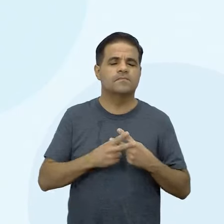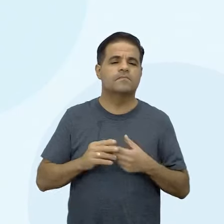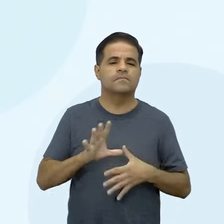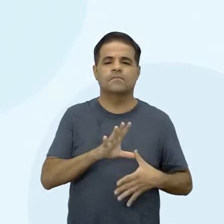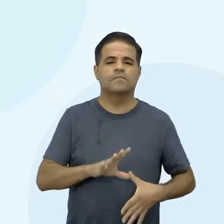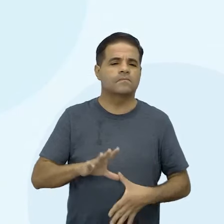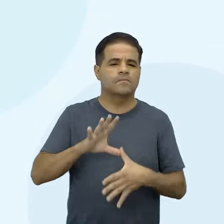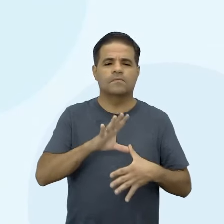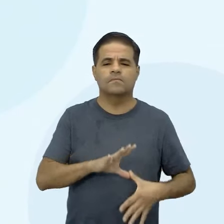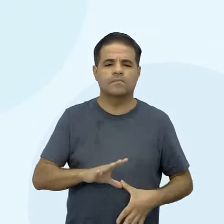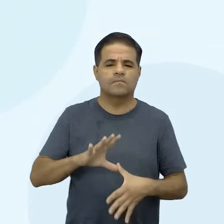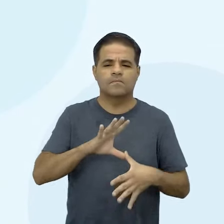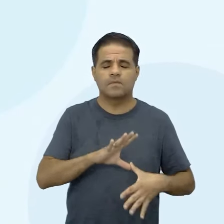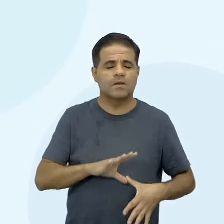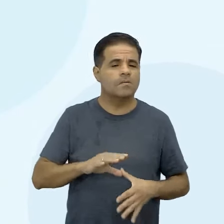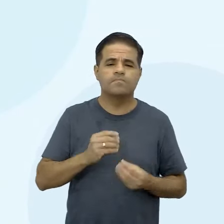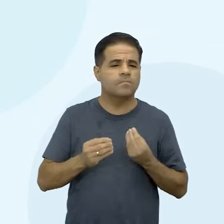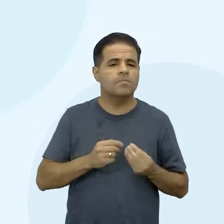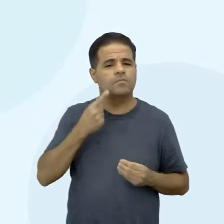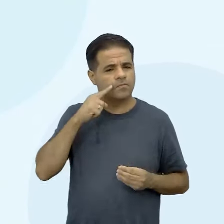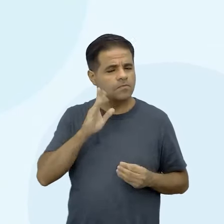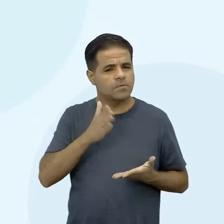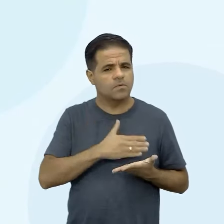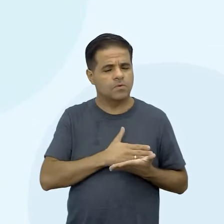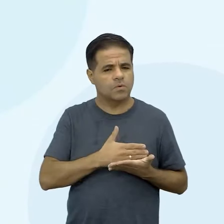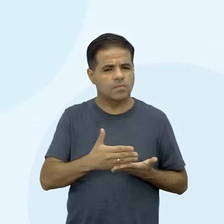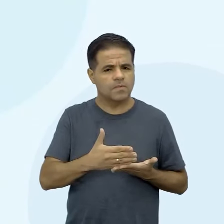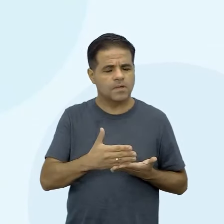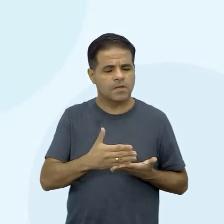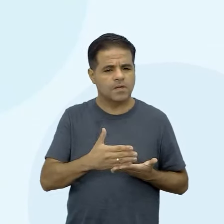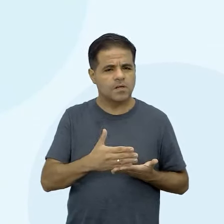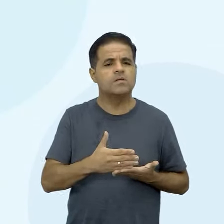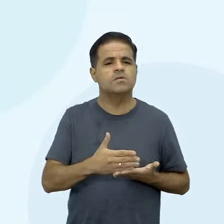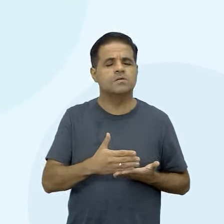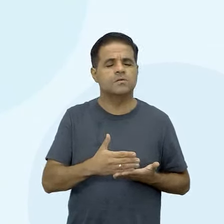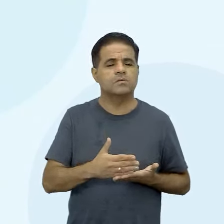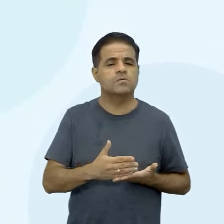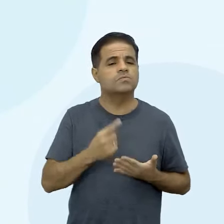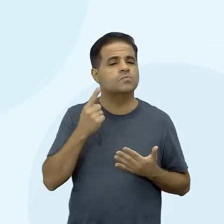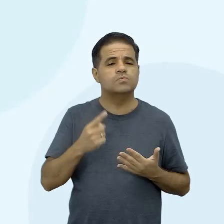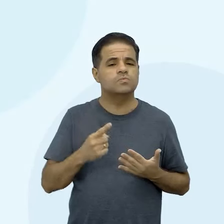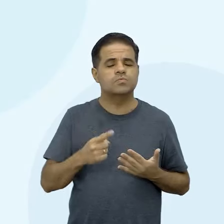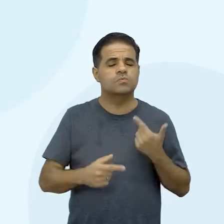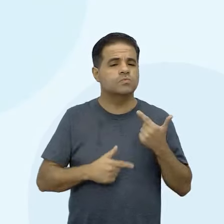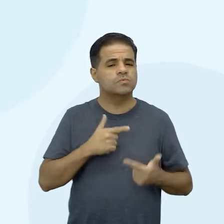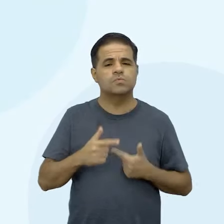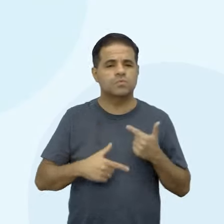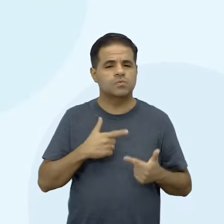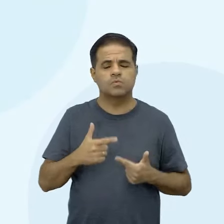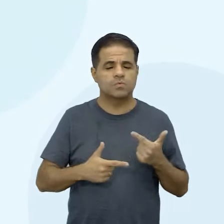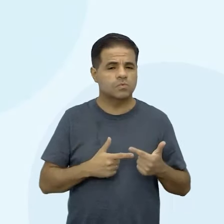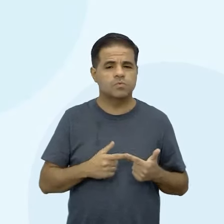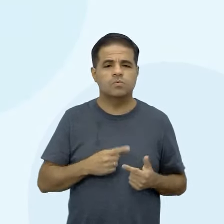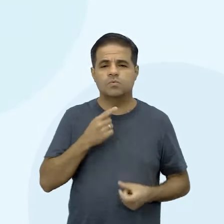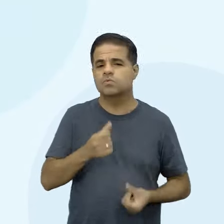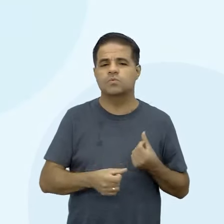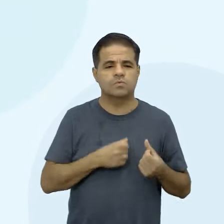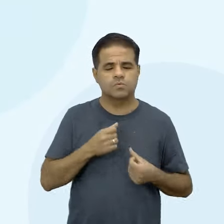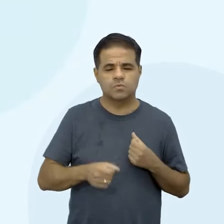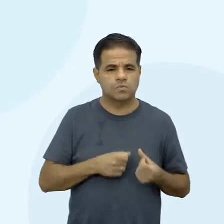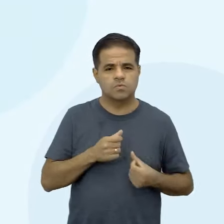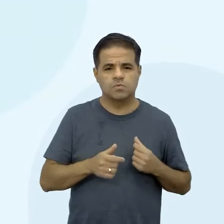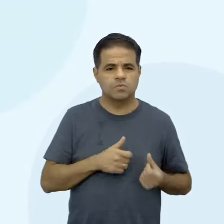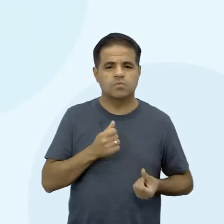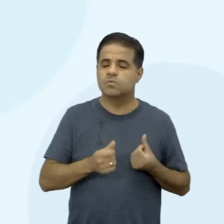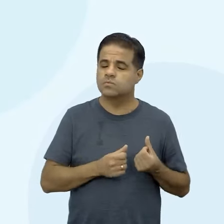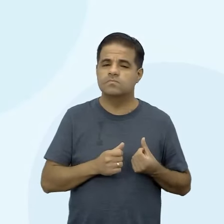Divide Multiplica. Como nós vimos no início, a unidade curricular 1 será trabalhada no primeiro semestre da segunda série